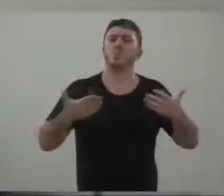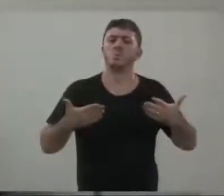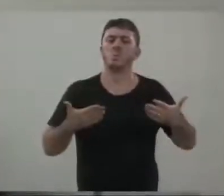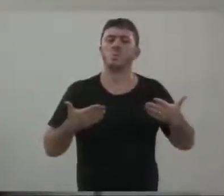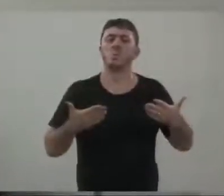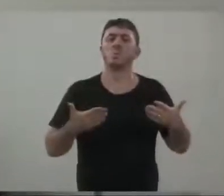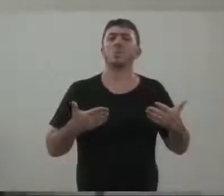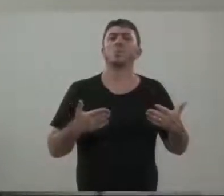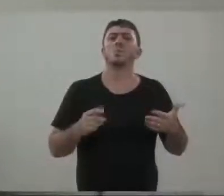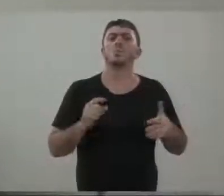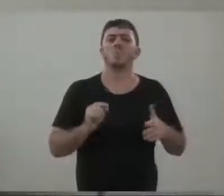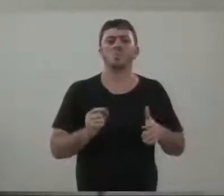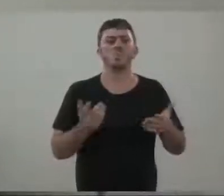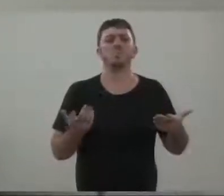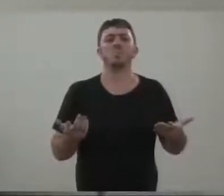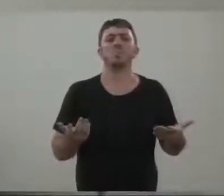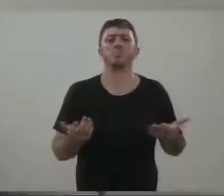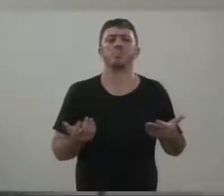às famílias